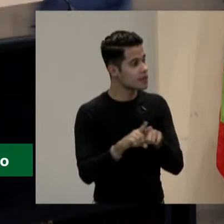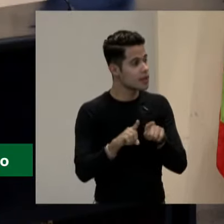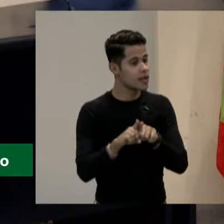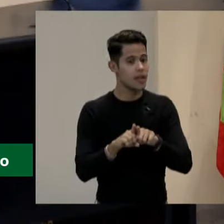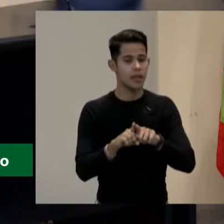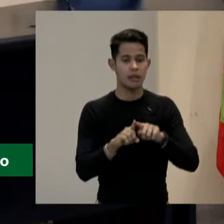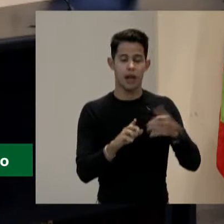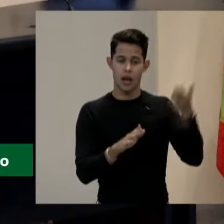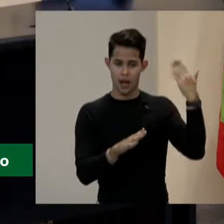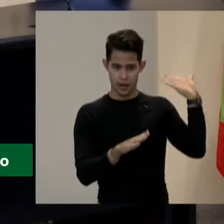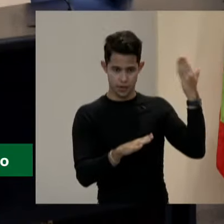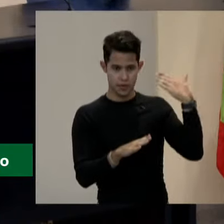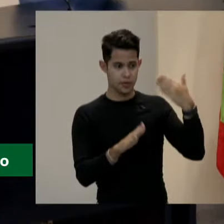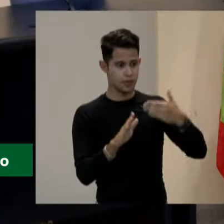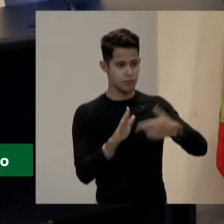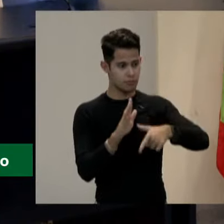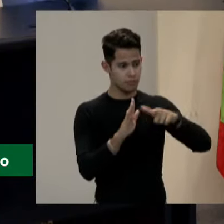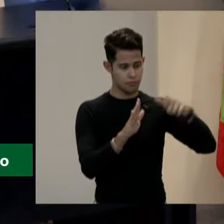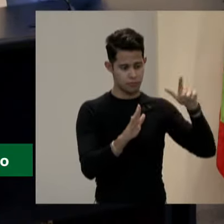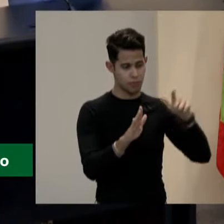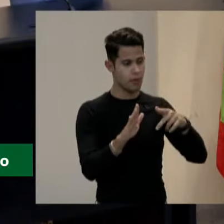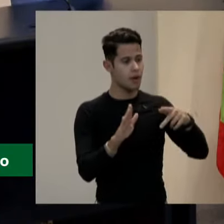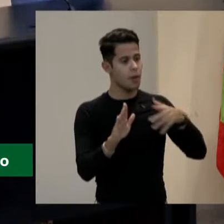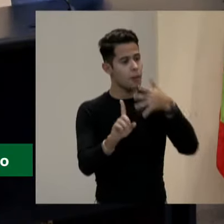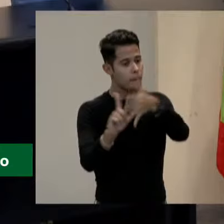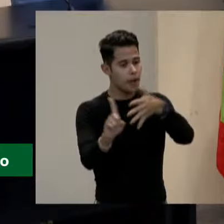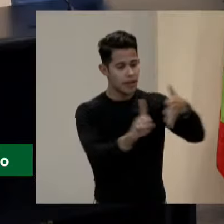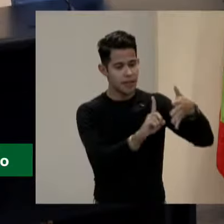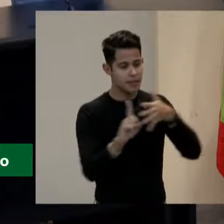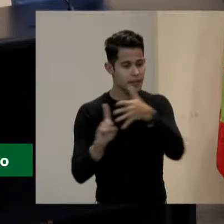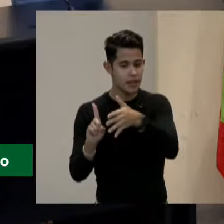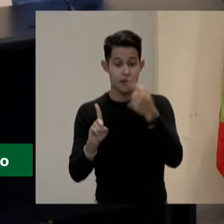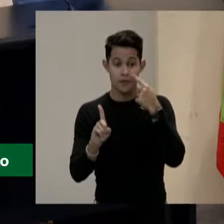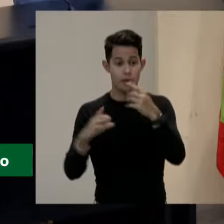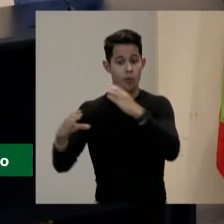que me antecederam que a comunicação é transversal.